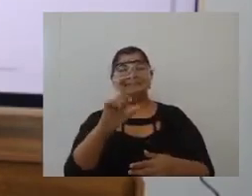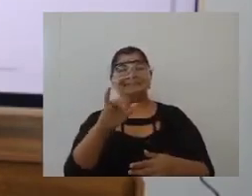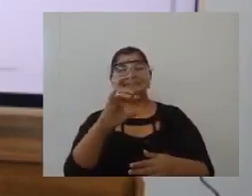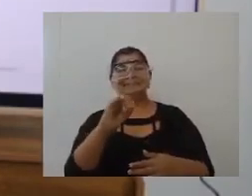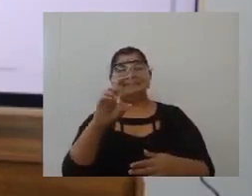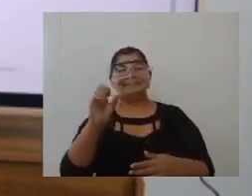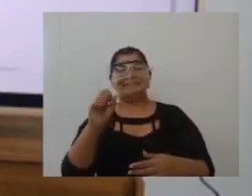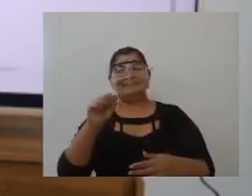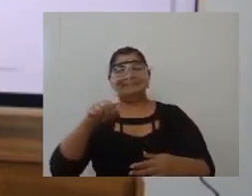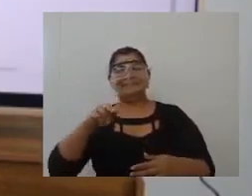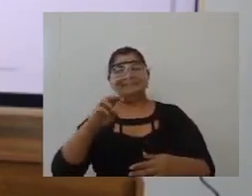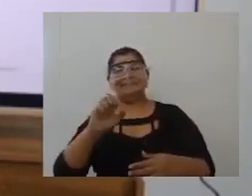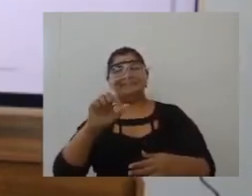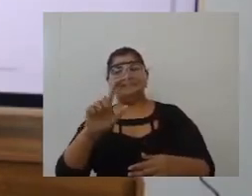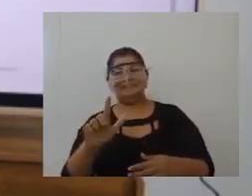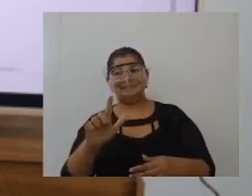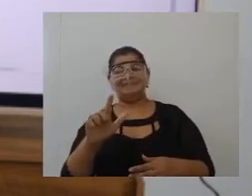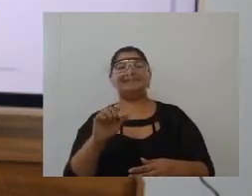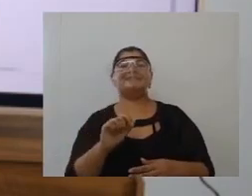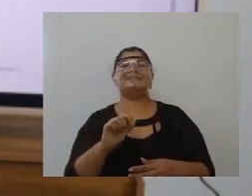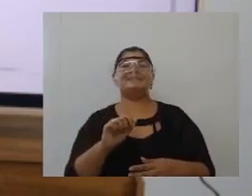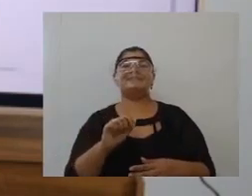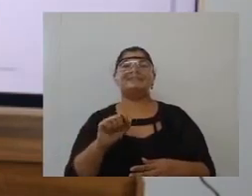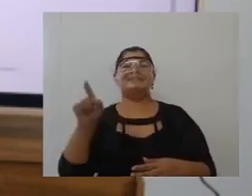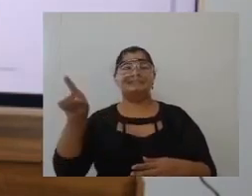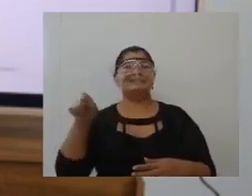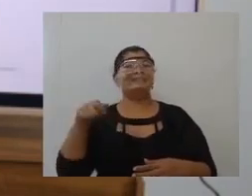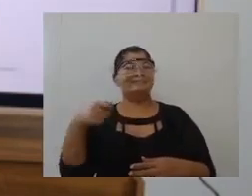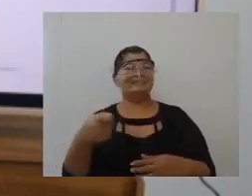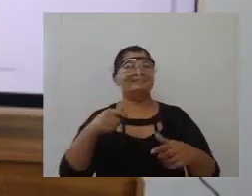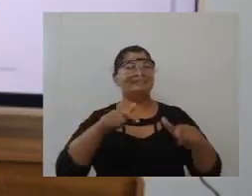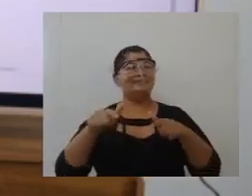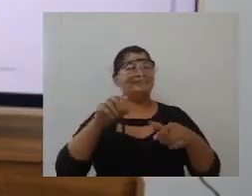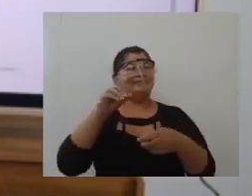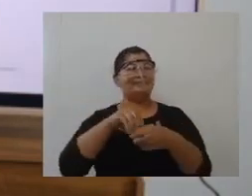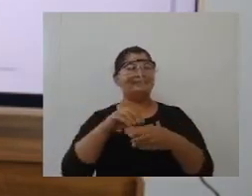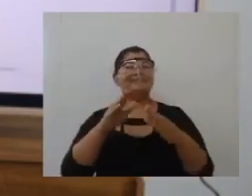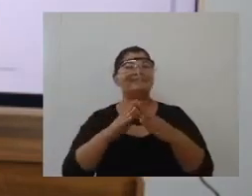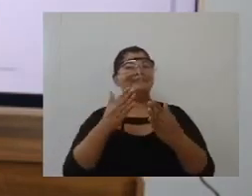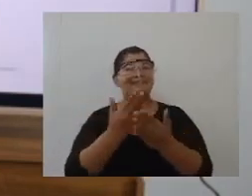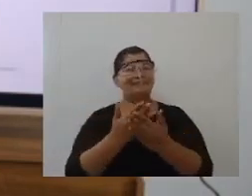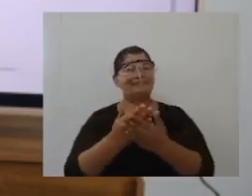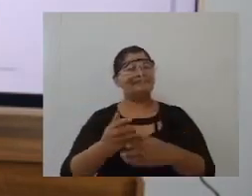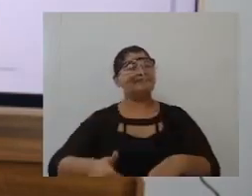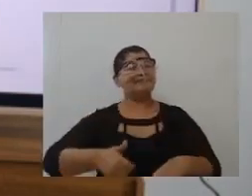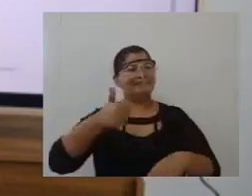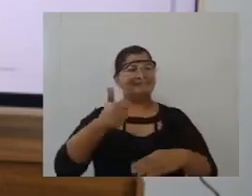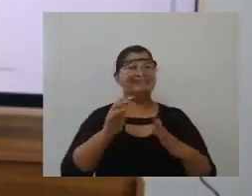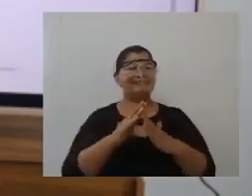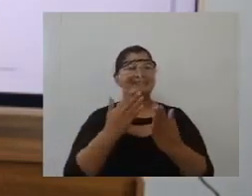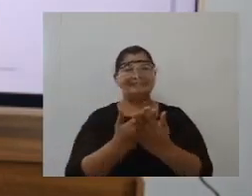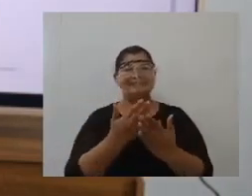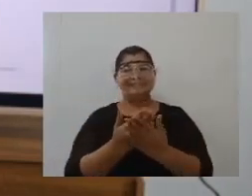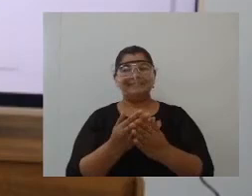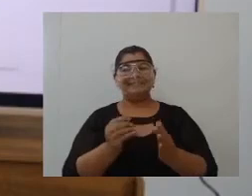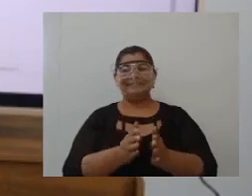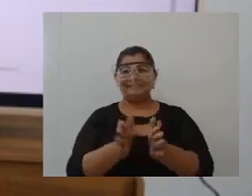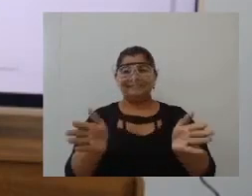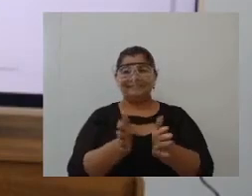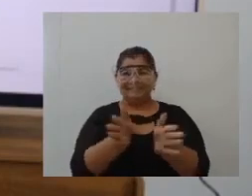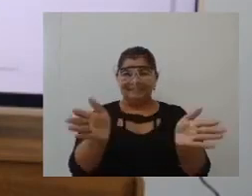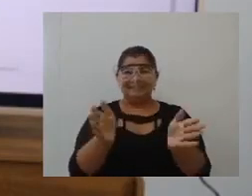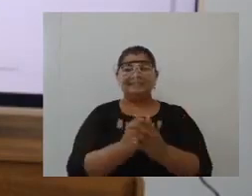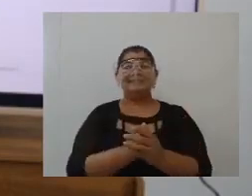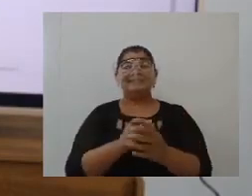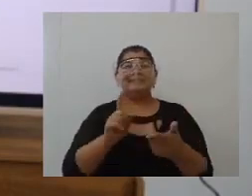É a melhor de Camaragibe, tá bom? Eu sou suspeito para falar porque eu trabalho lá, mas com certeza é a melhor. E também